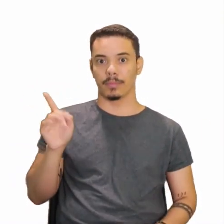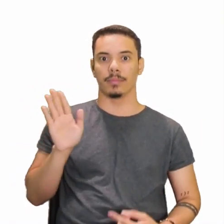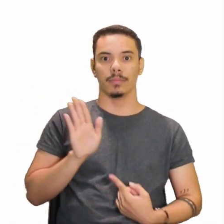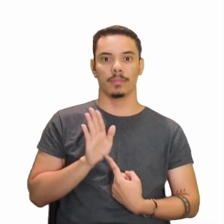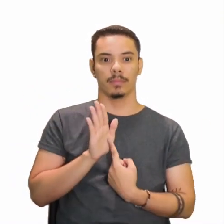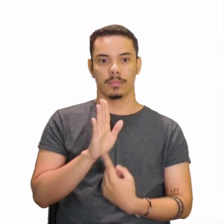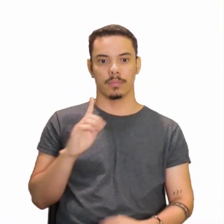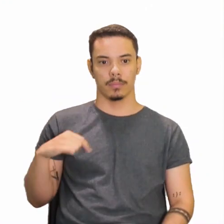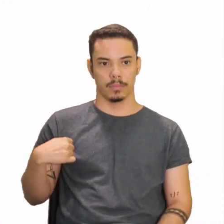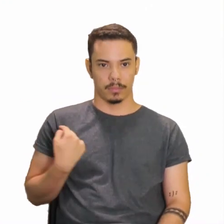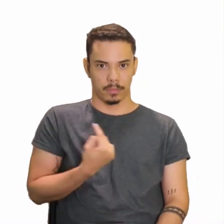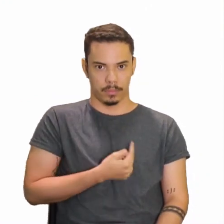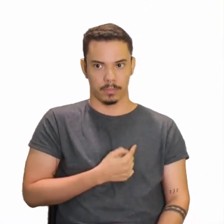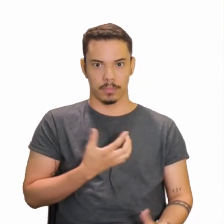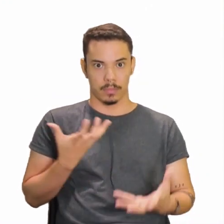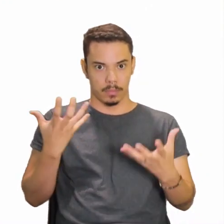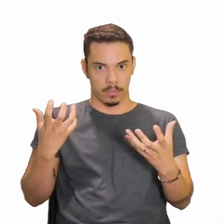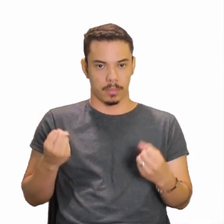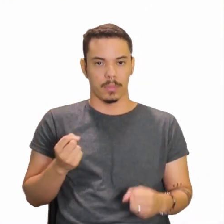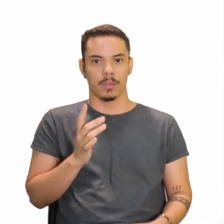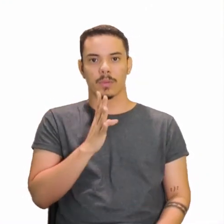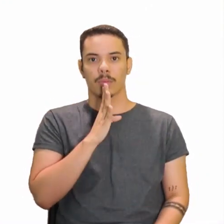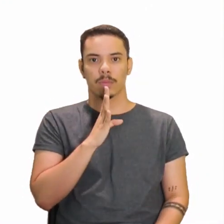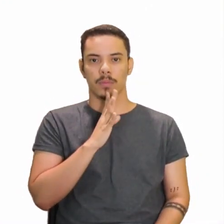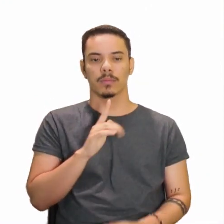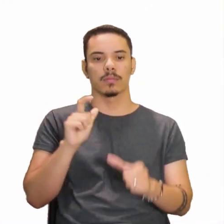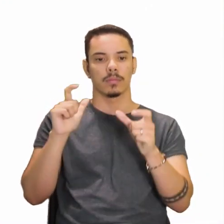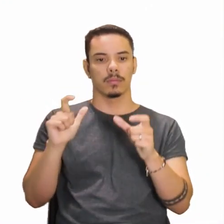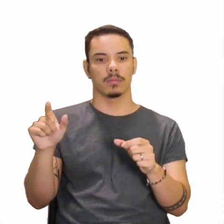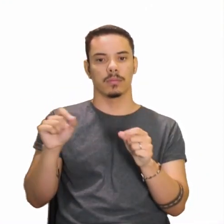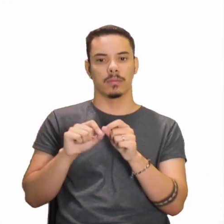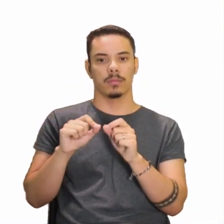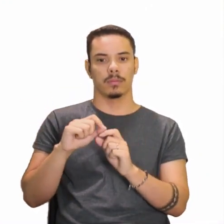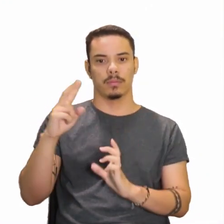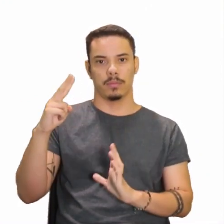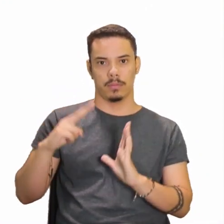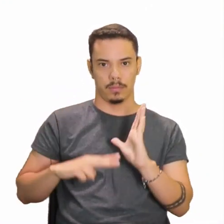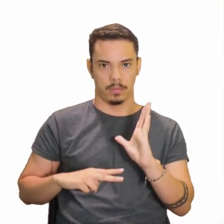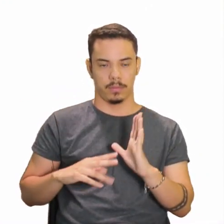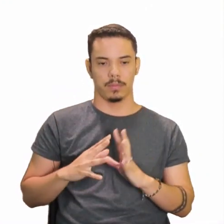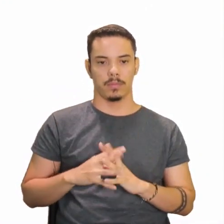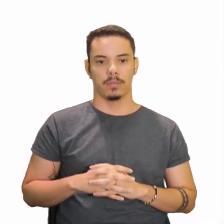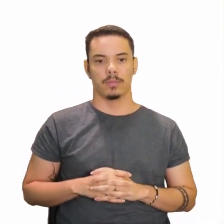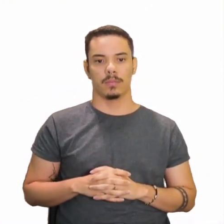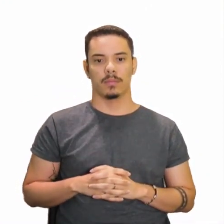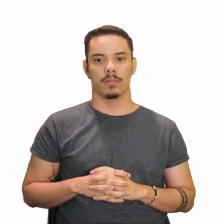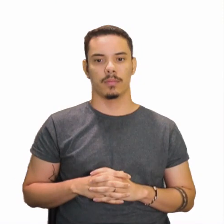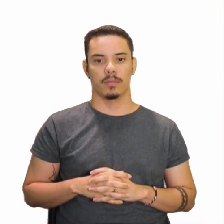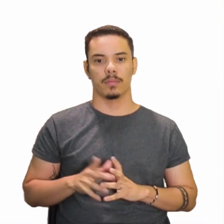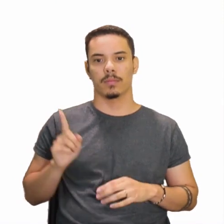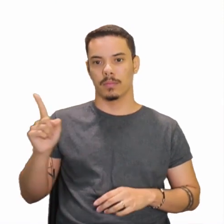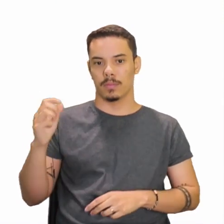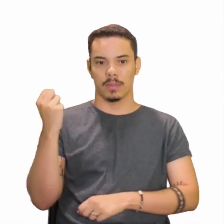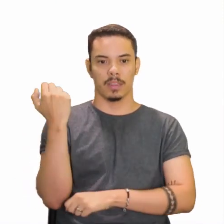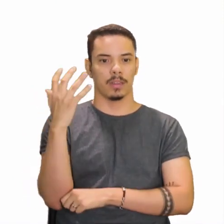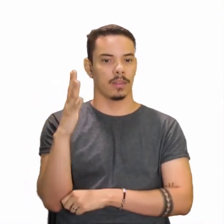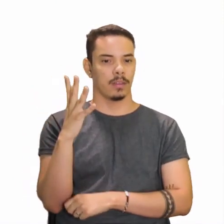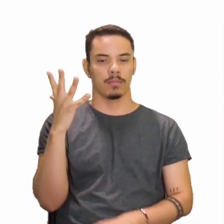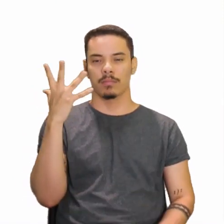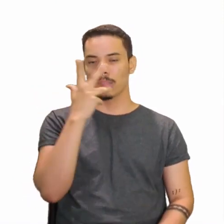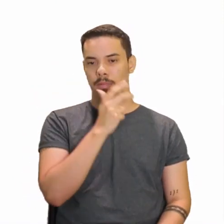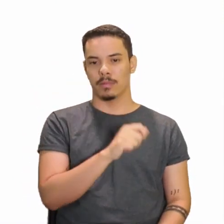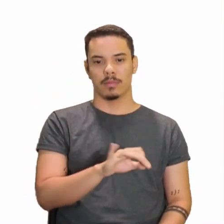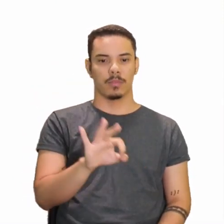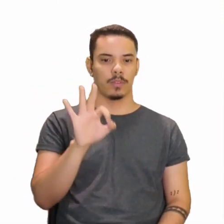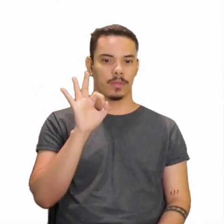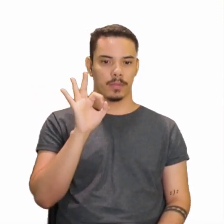nos permitiu, né, conhecer onde é que ela faz a leitura. E essa árvore, nossa, essa árvore é top